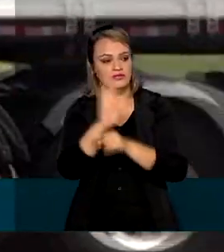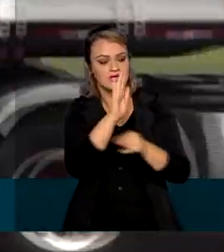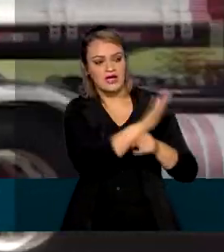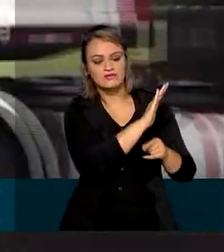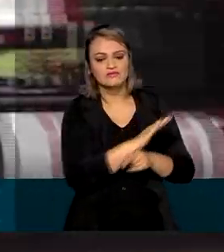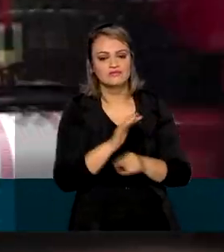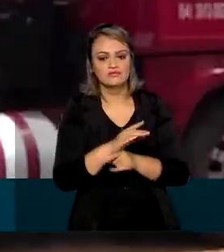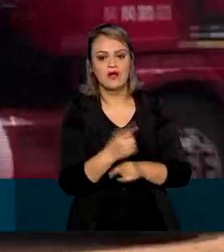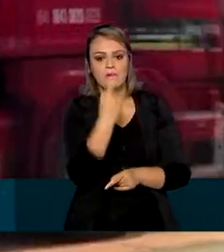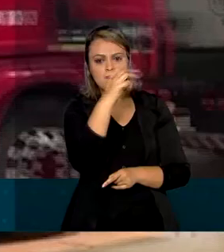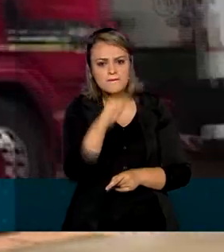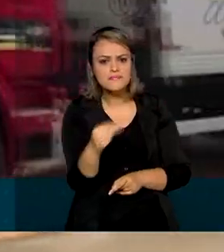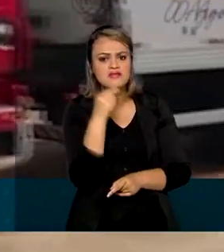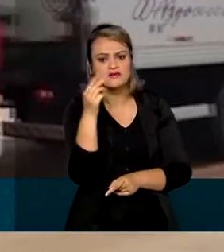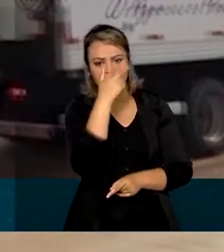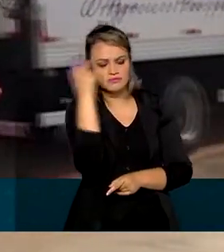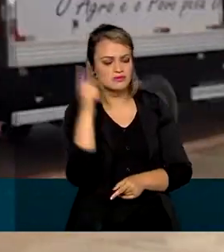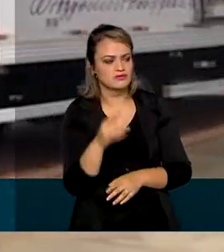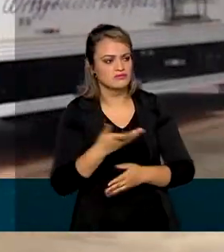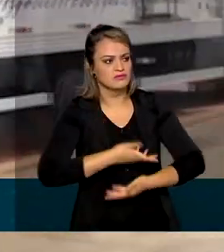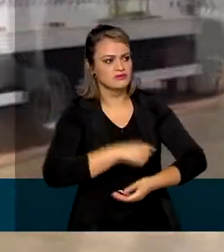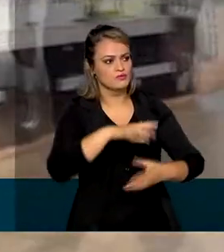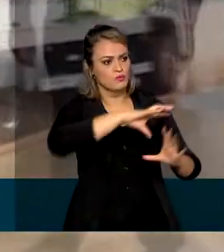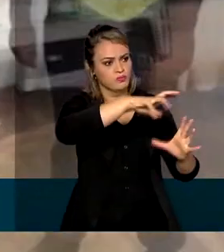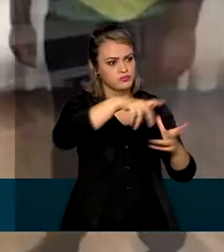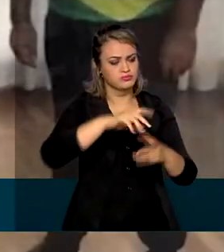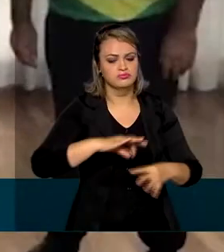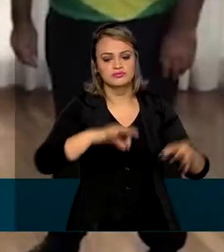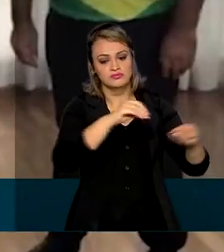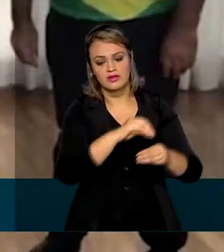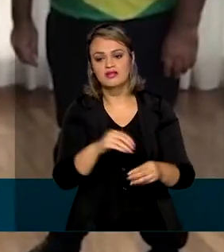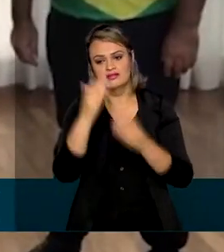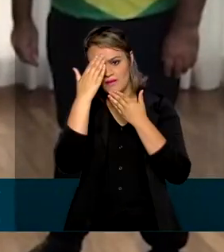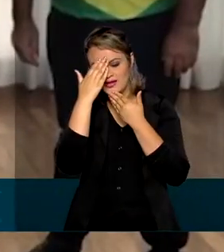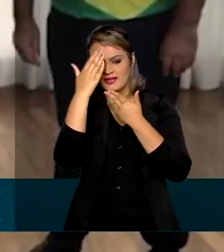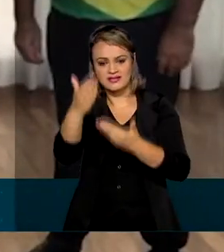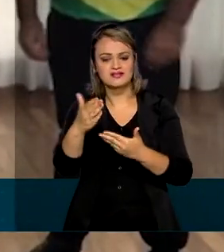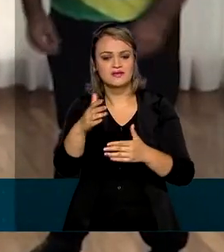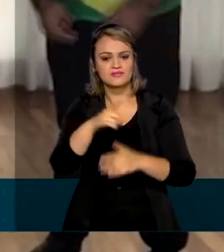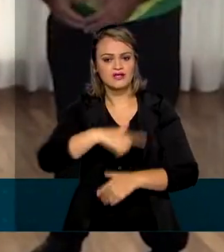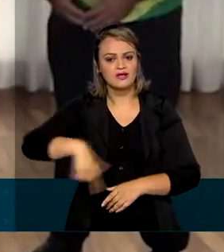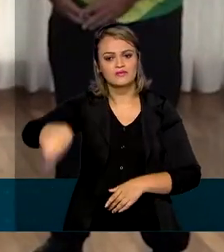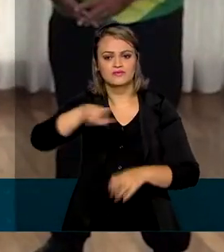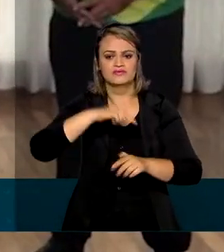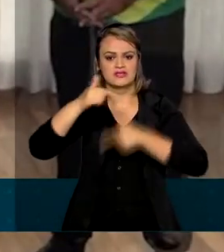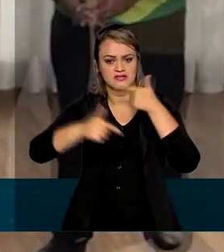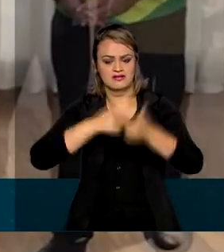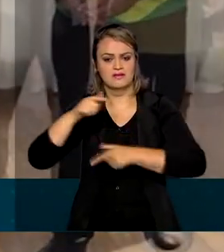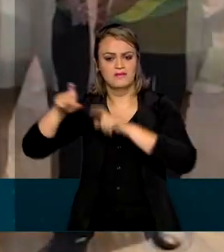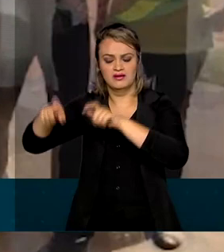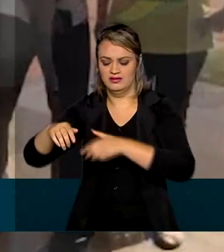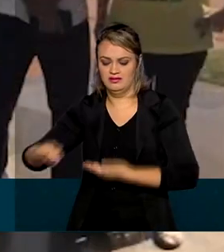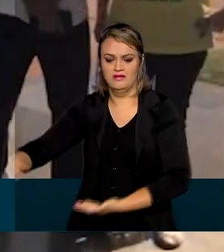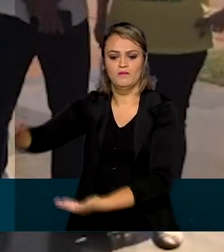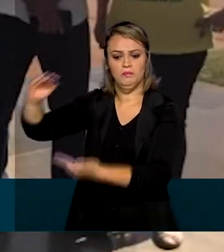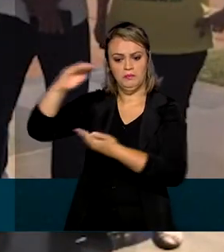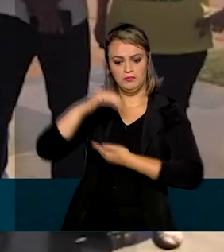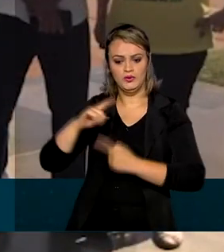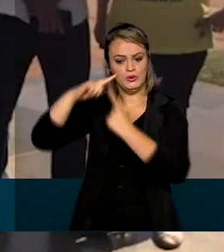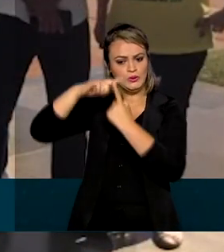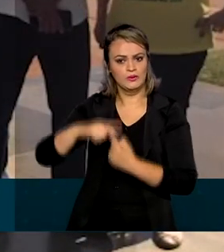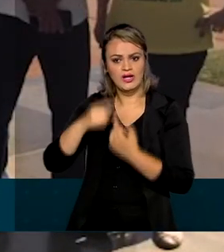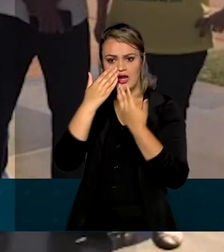1 bilhão de pessoas mundo afora. Então só temos a agradecer a todos vocês por essa doação de dezenas de